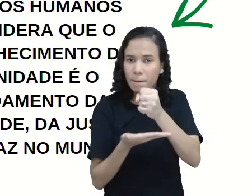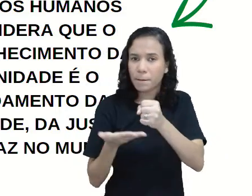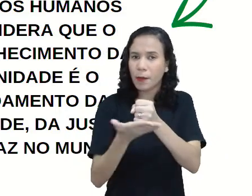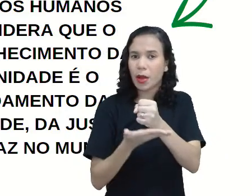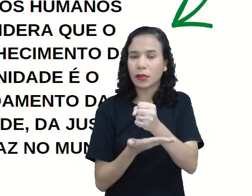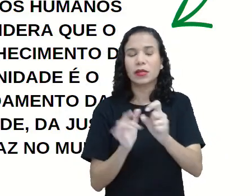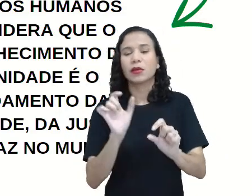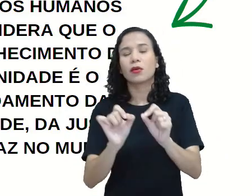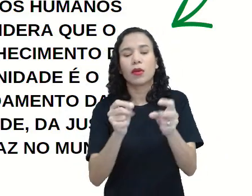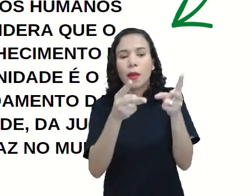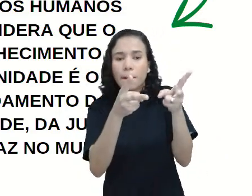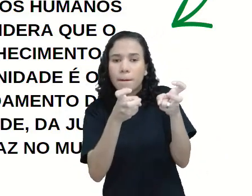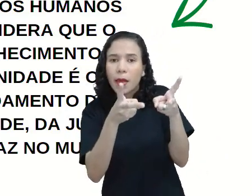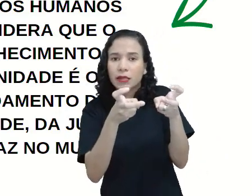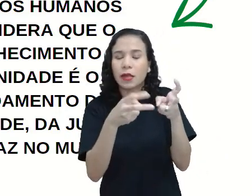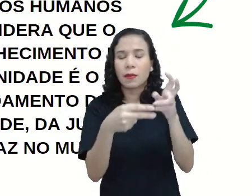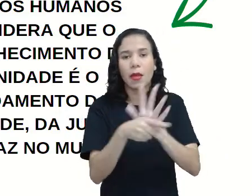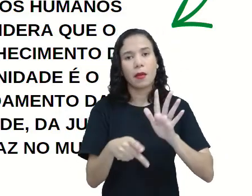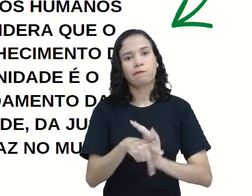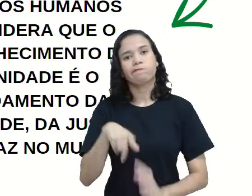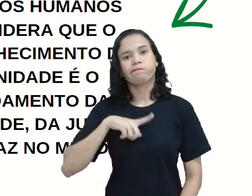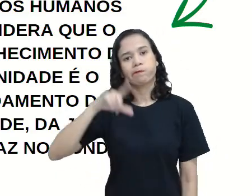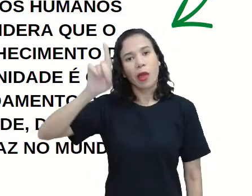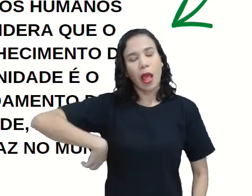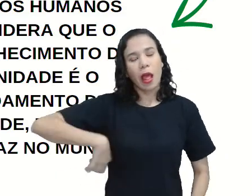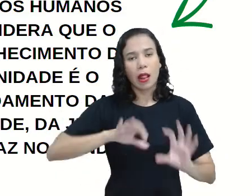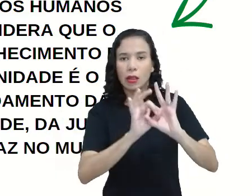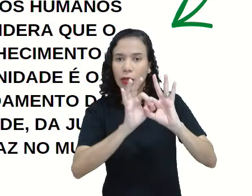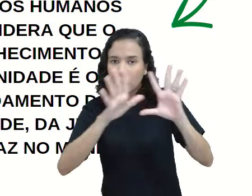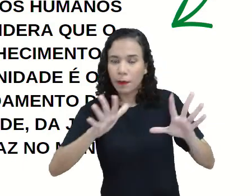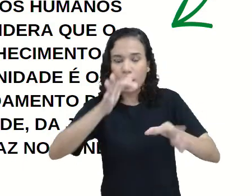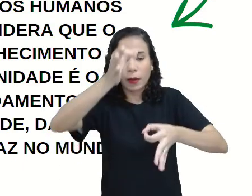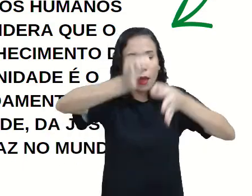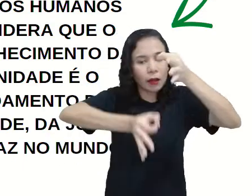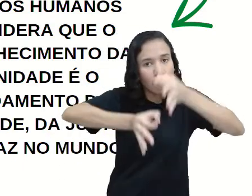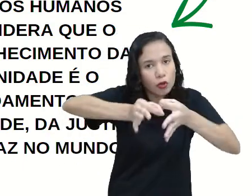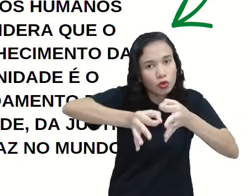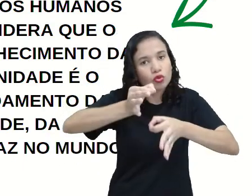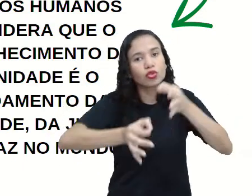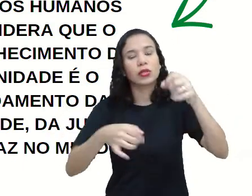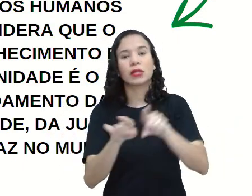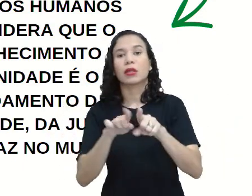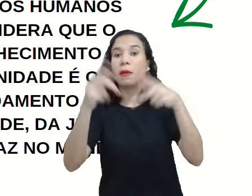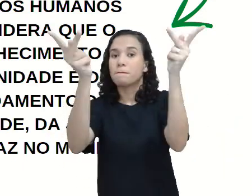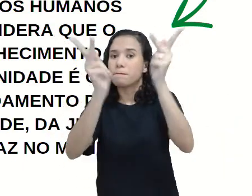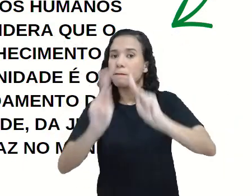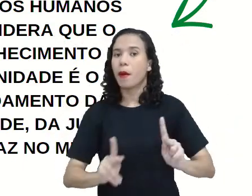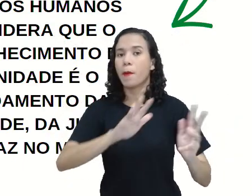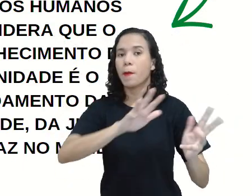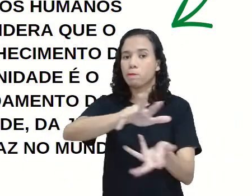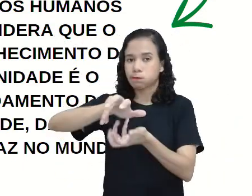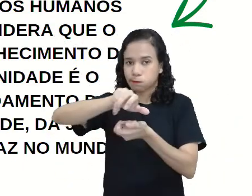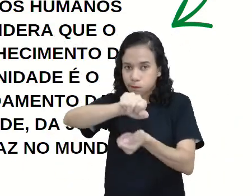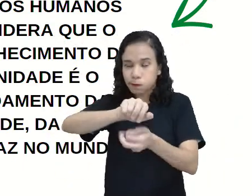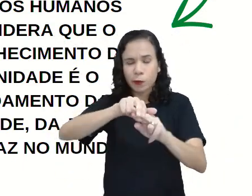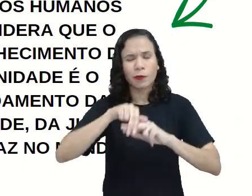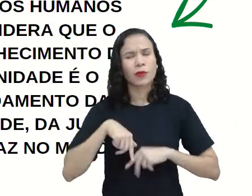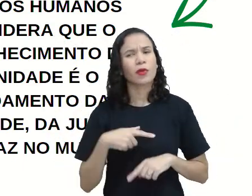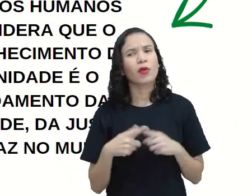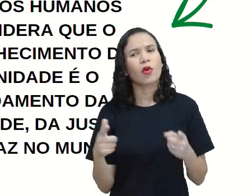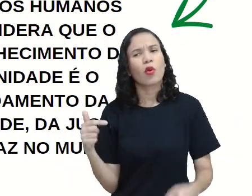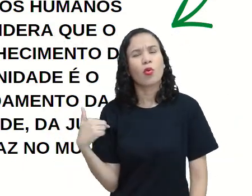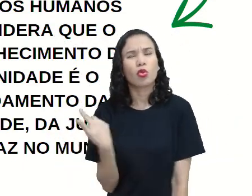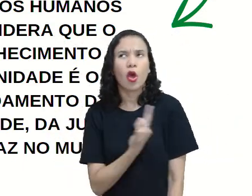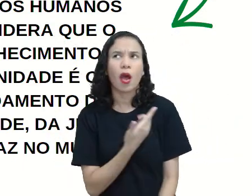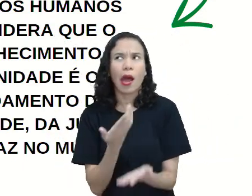que o reconhecimento da dignidade é o fundamento da liberdade, da justiça e da paz no mundo. E aí, como na